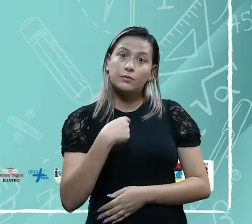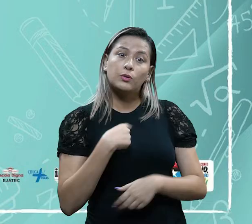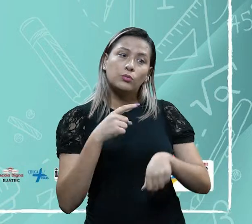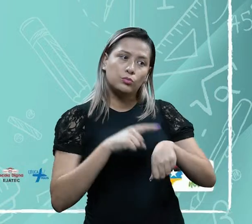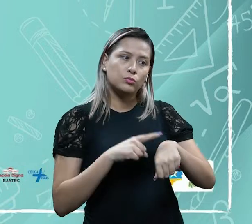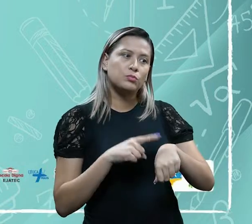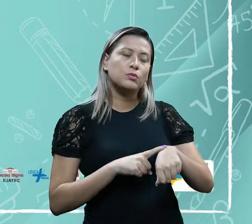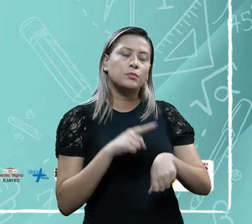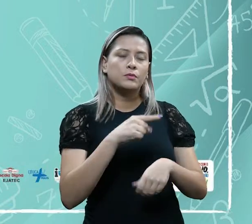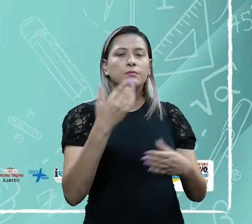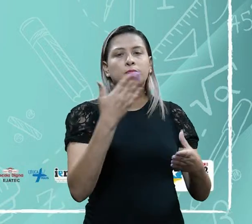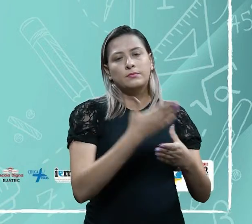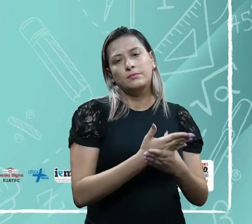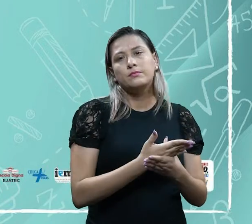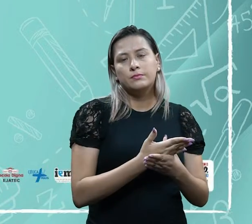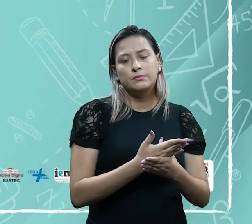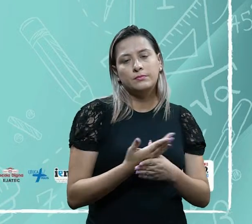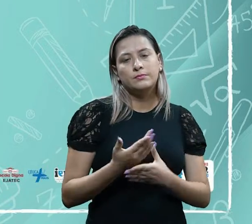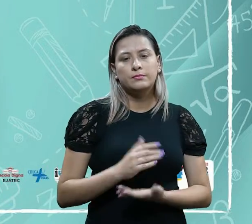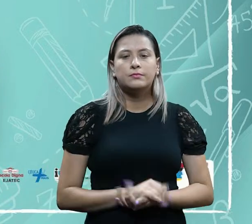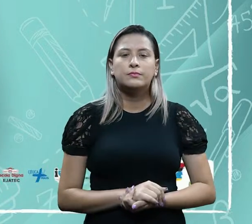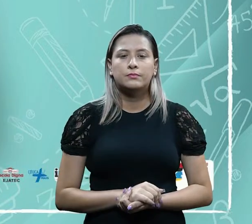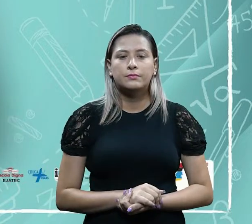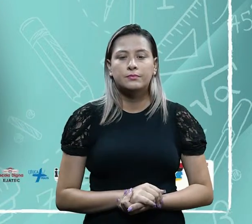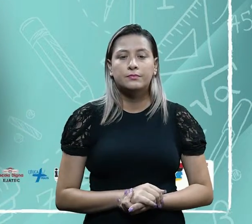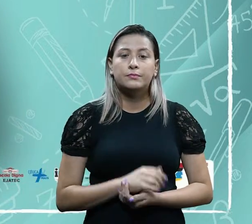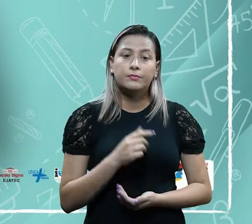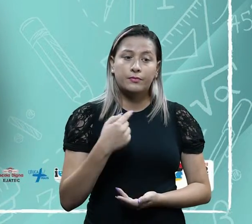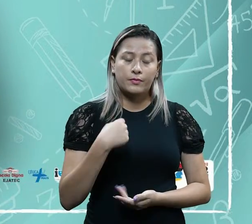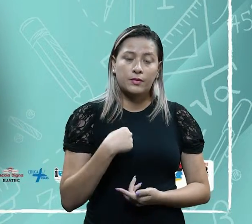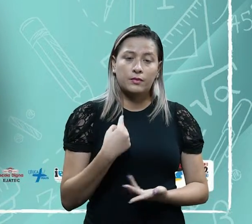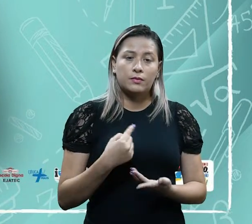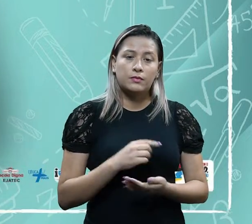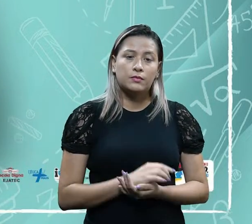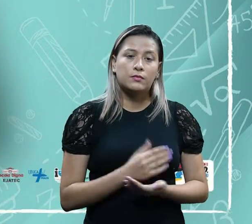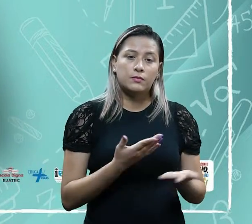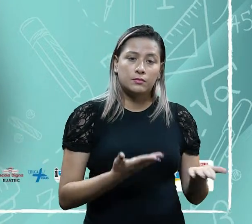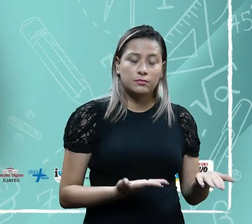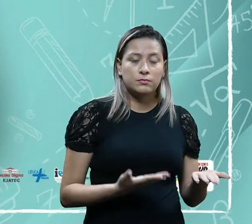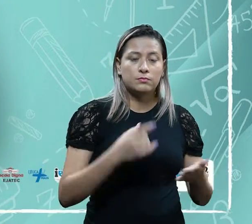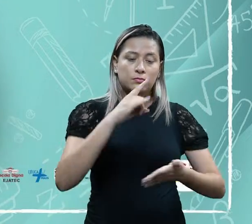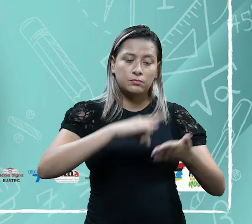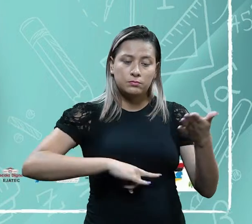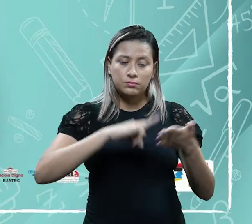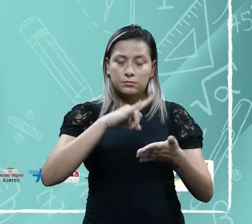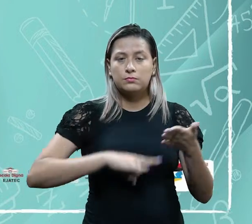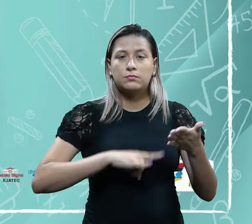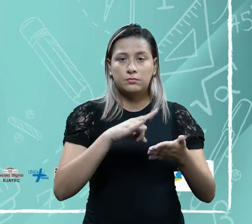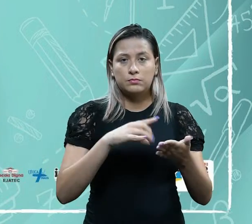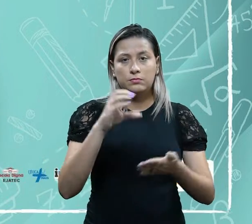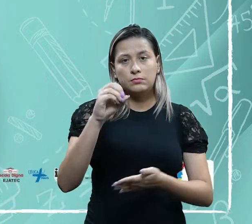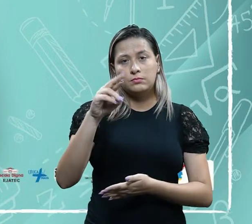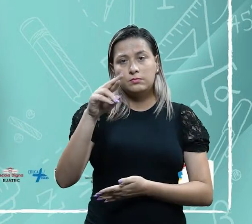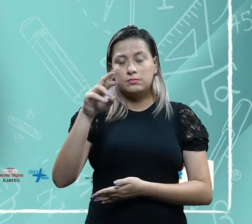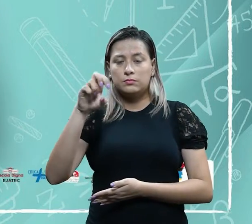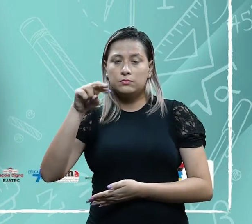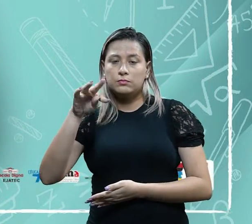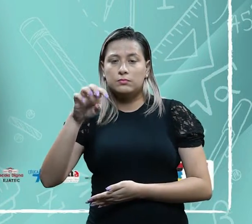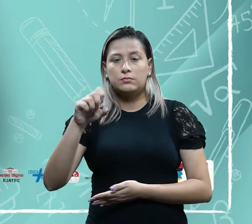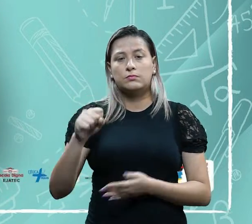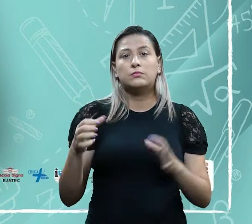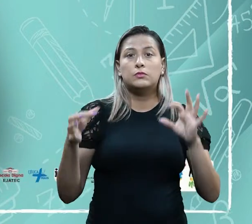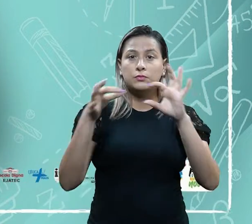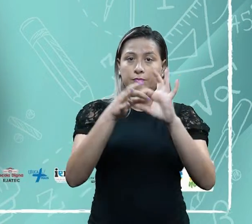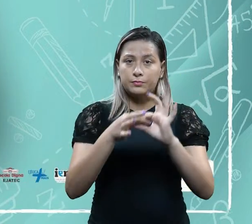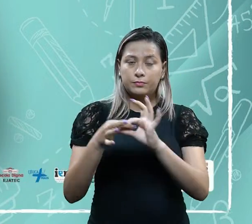momentaneamente àquele arquivo. Então, esse acesso dos arquivos, dos documentos correntes, ele está atrelado